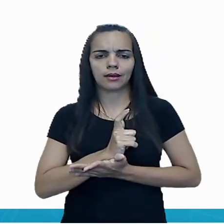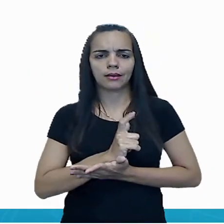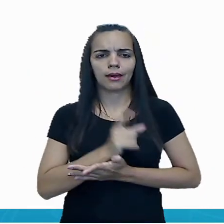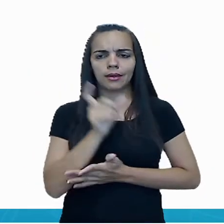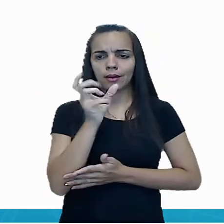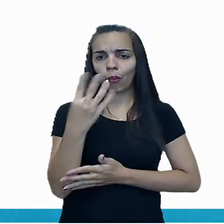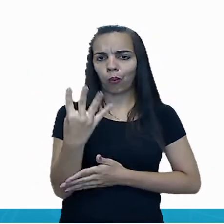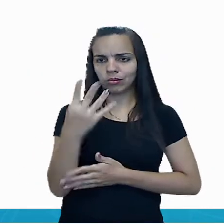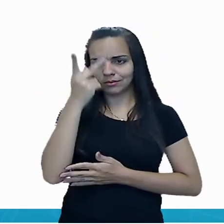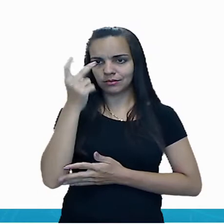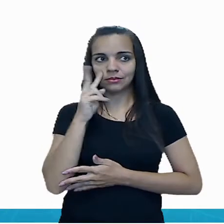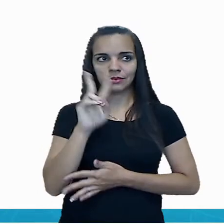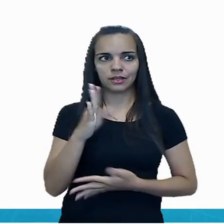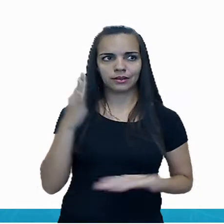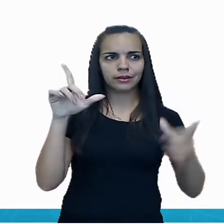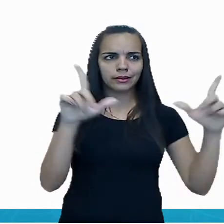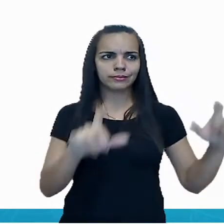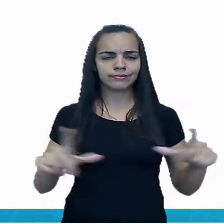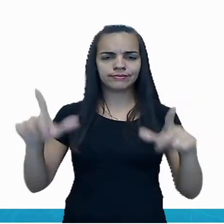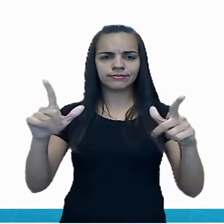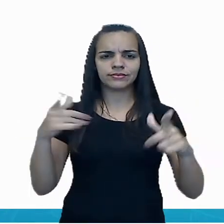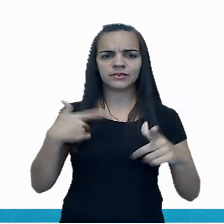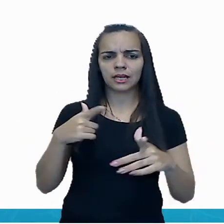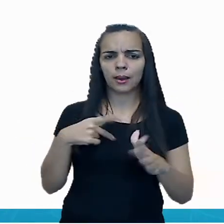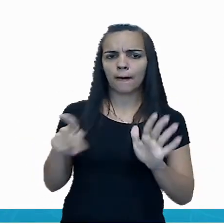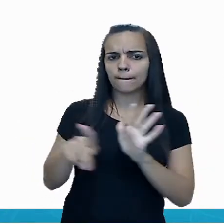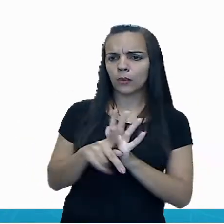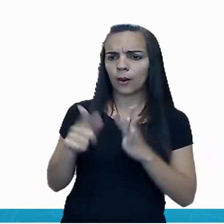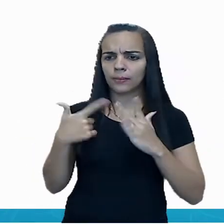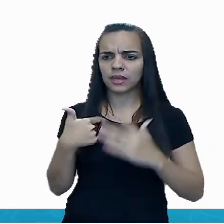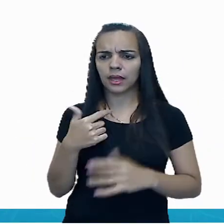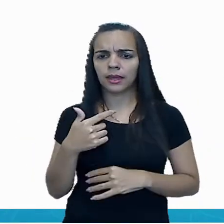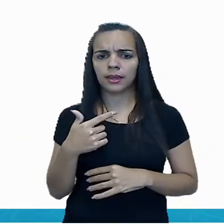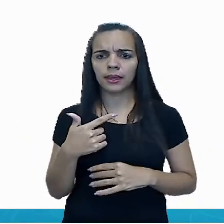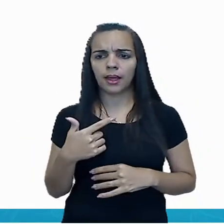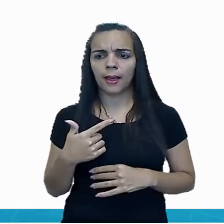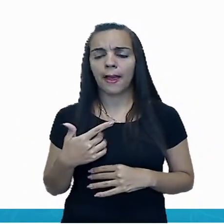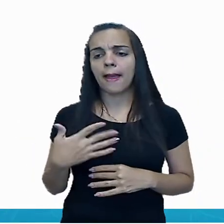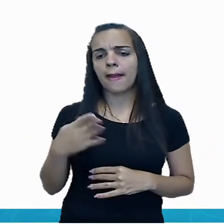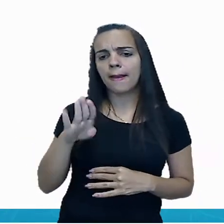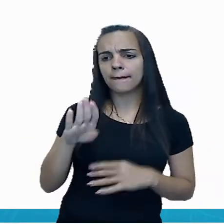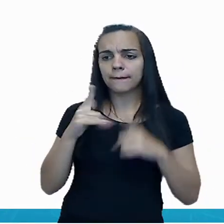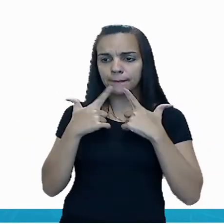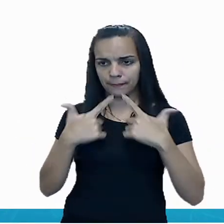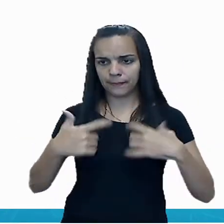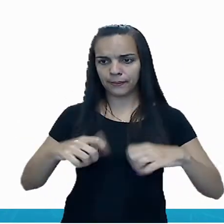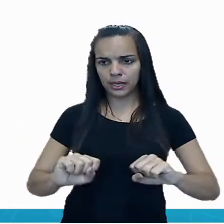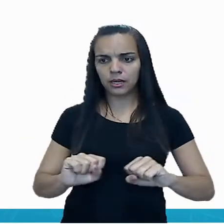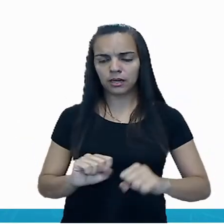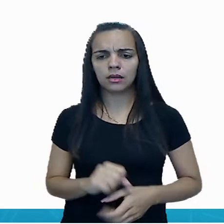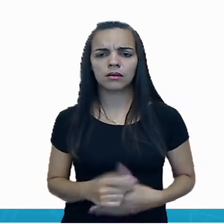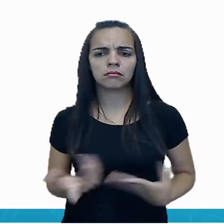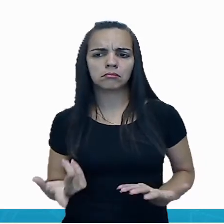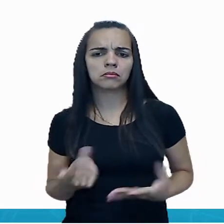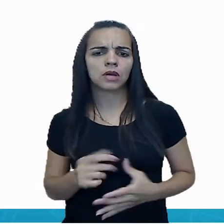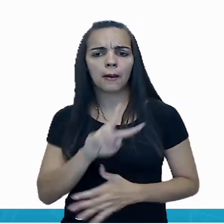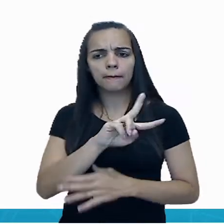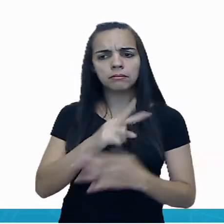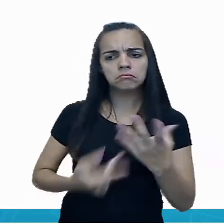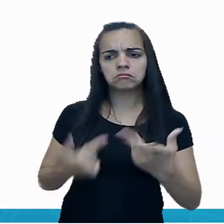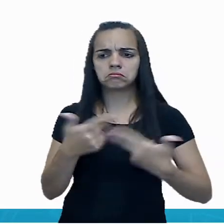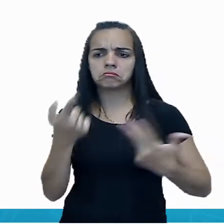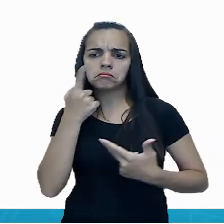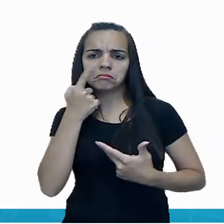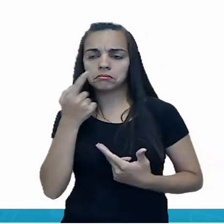tem um dicionário muito comum, que é o dicionário bilíngue, né, que traz as palavras em português, espanhol, outras vezes também